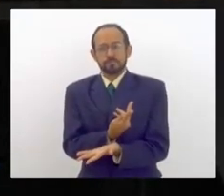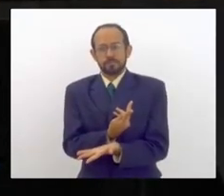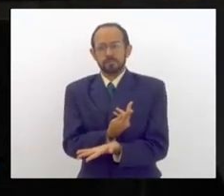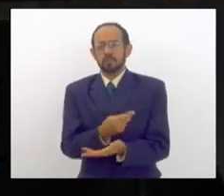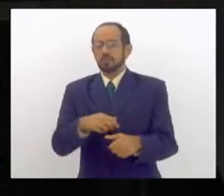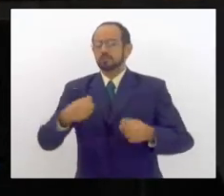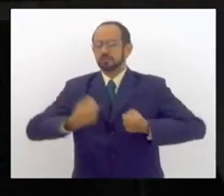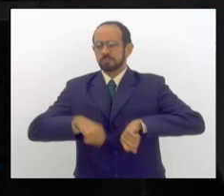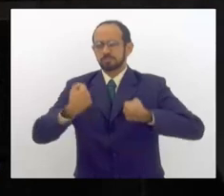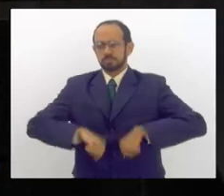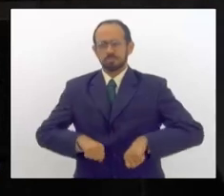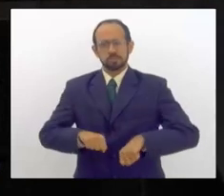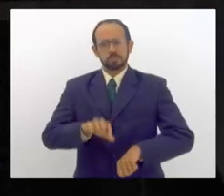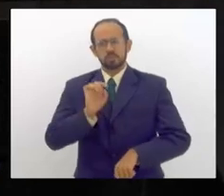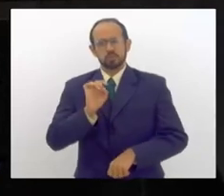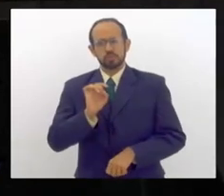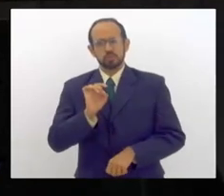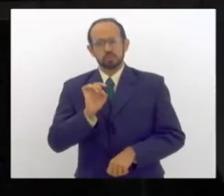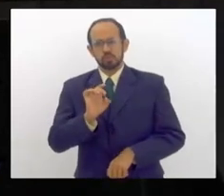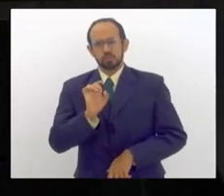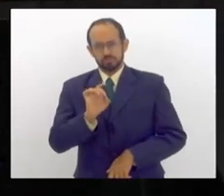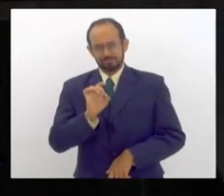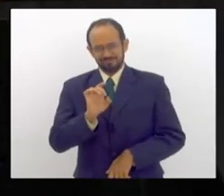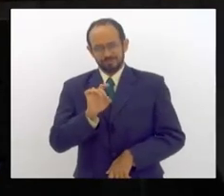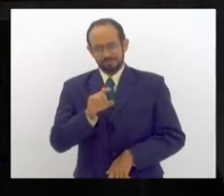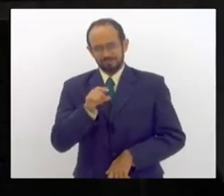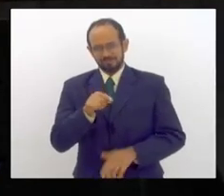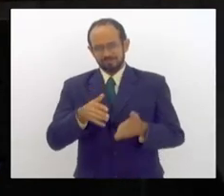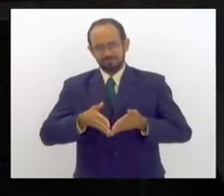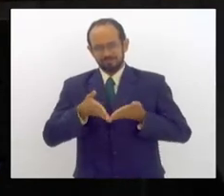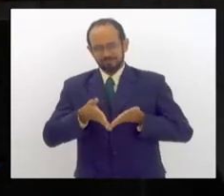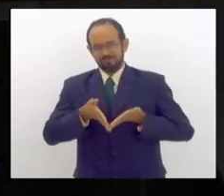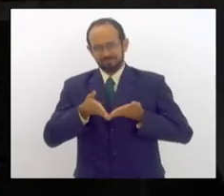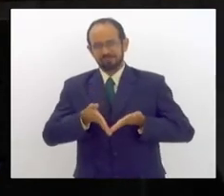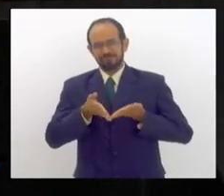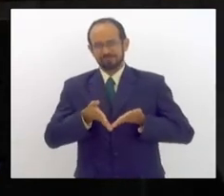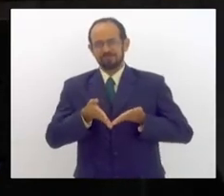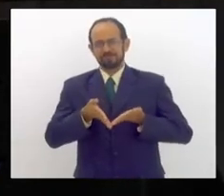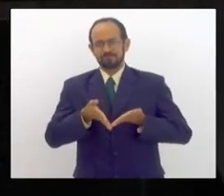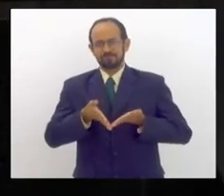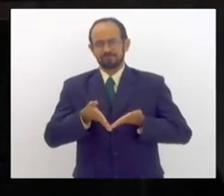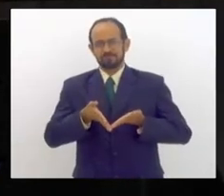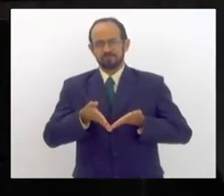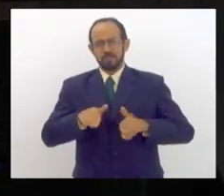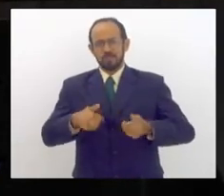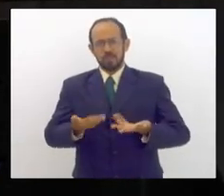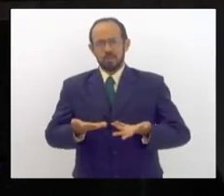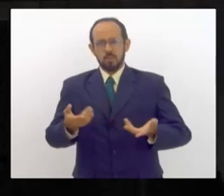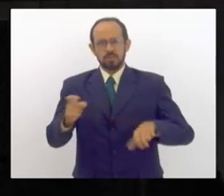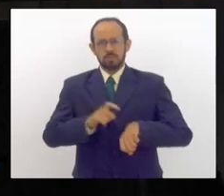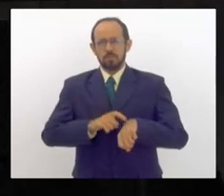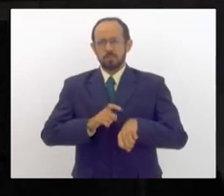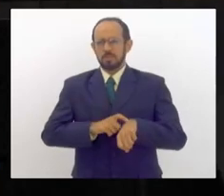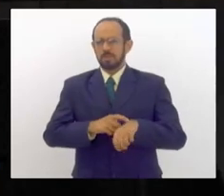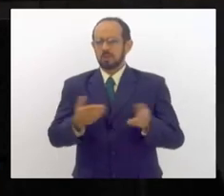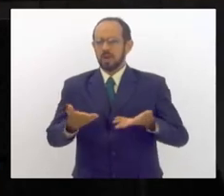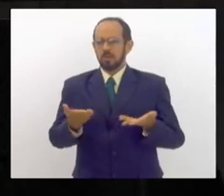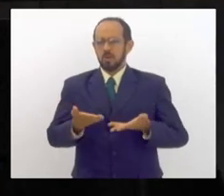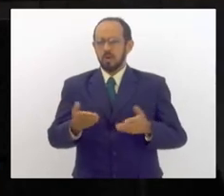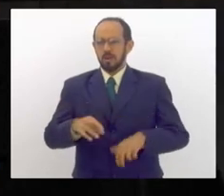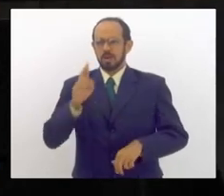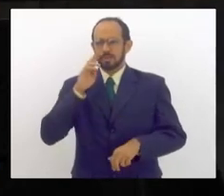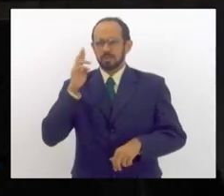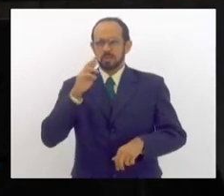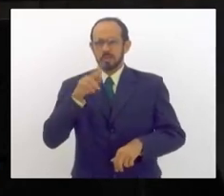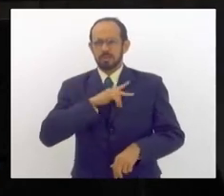dependem exclusivamente do transporte aquaviário. Enfim, a gente está num momento, senhora presidenta, muito